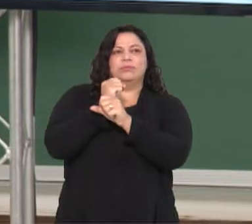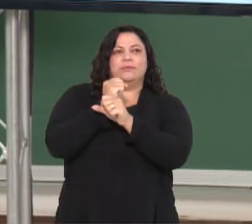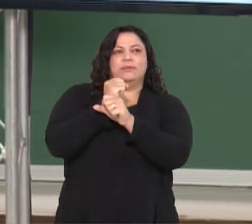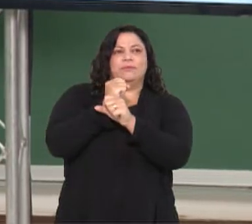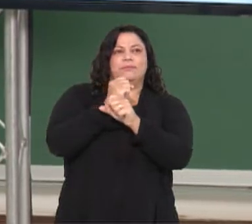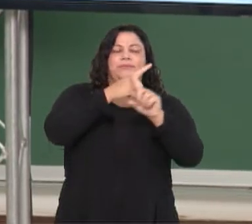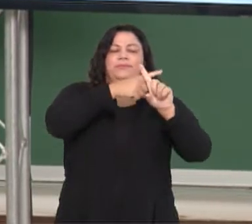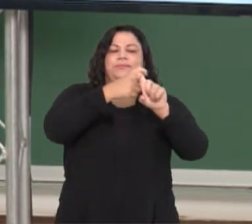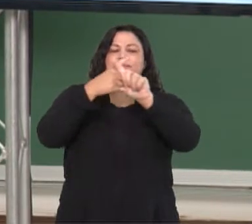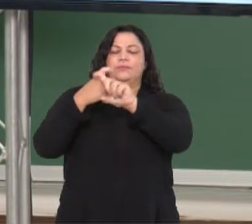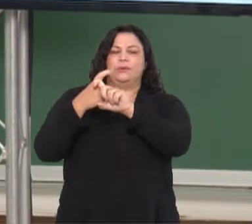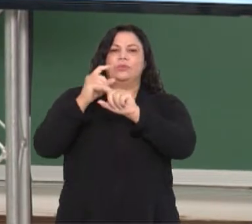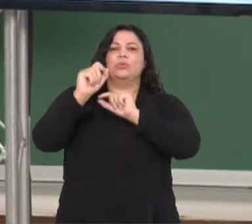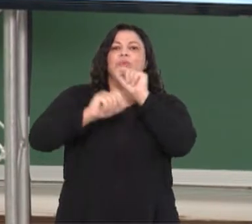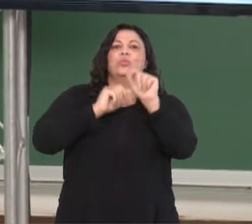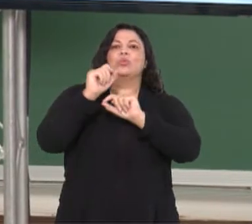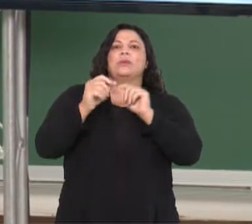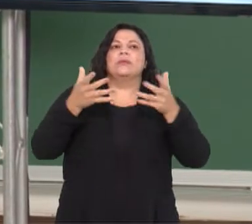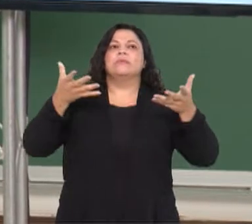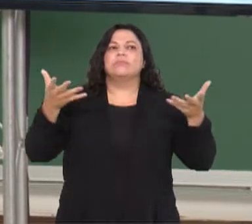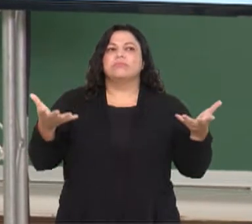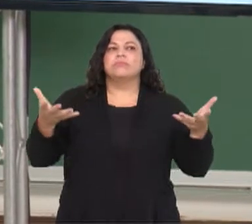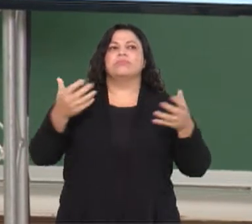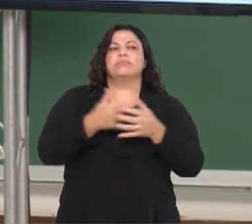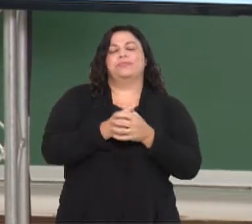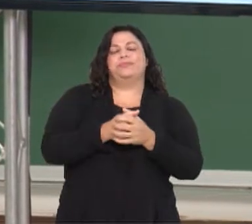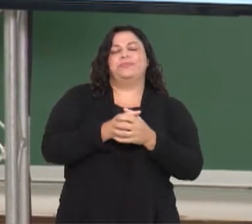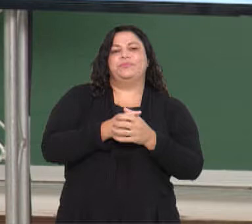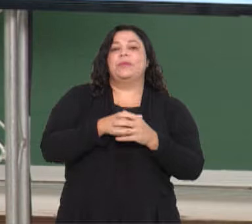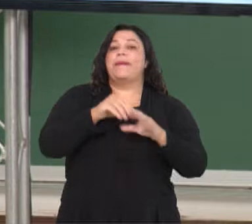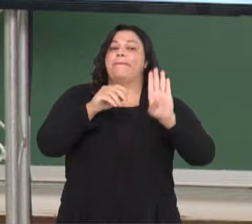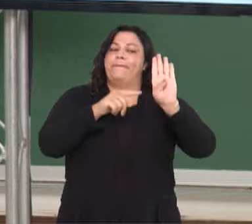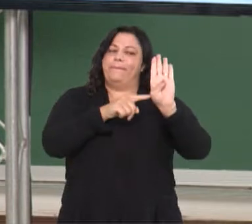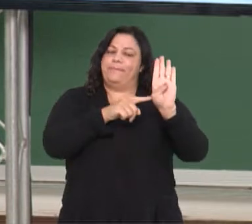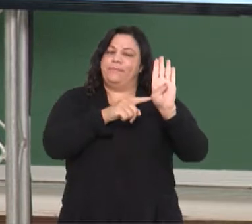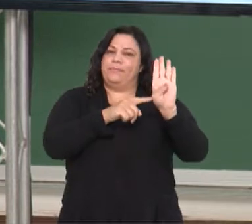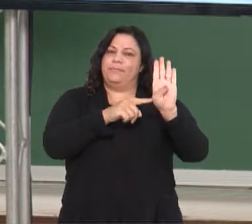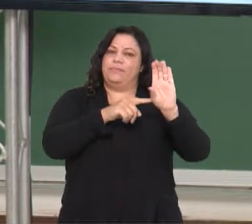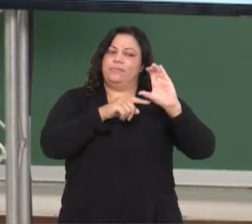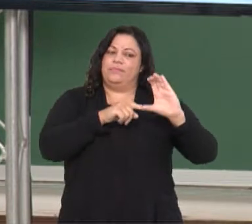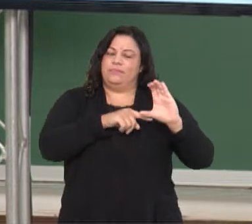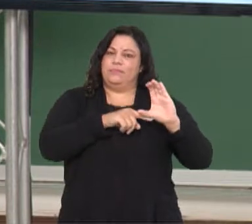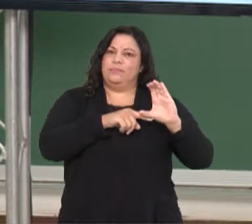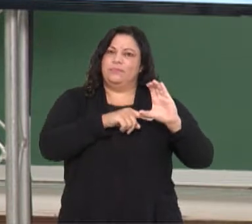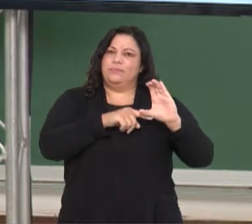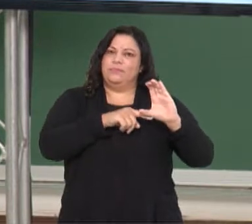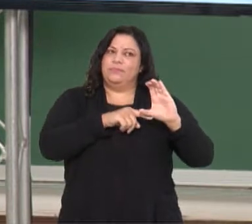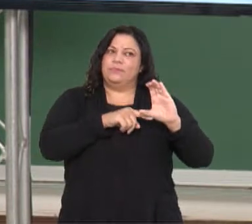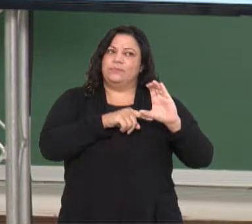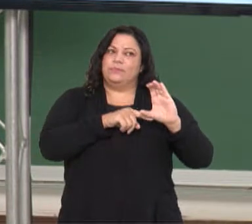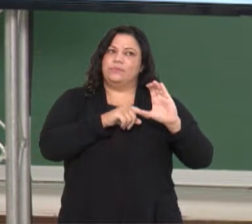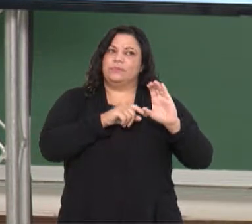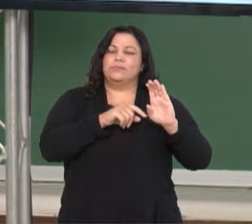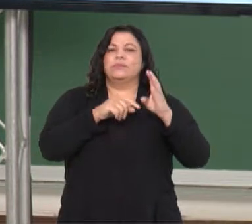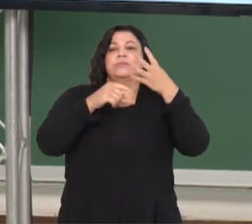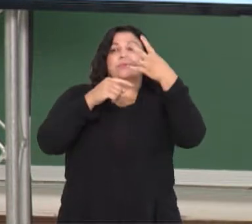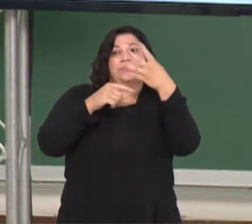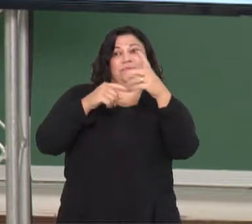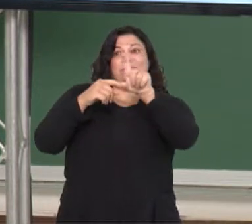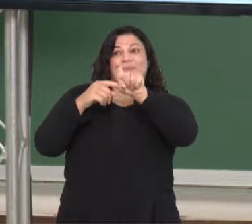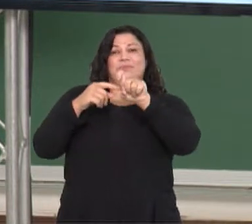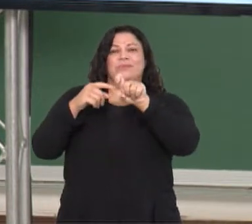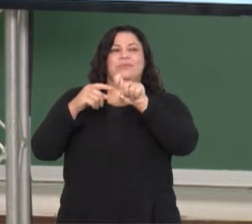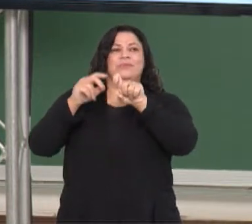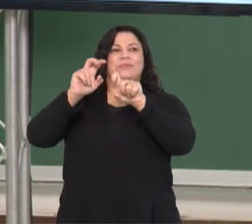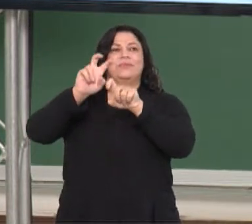B e C. Quais são? Está aqui os dois polinômios, polinômios B e C. Polinômio B, 4x à quinta,